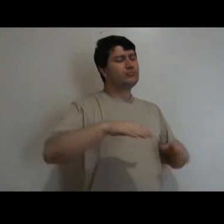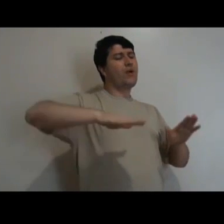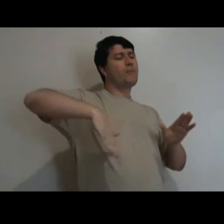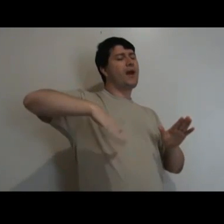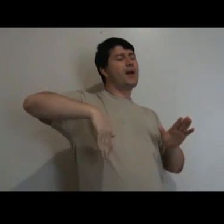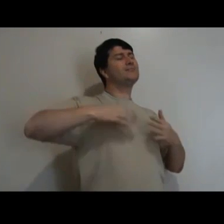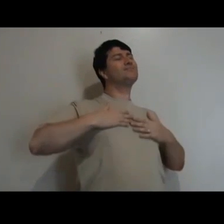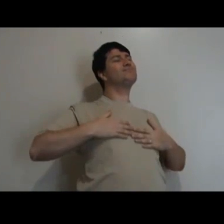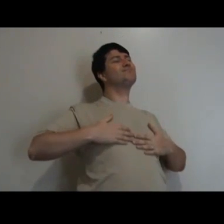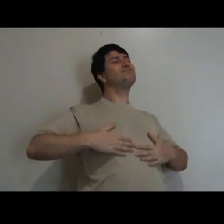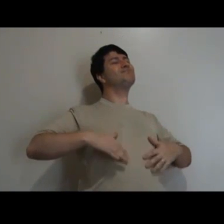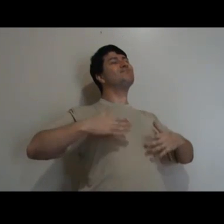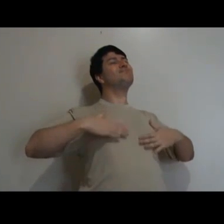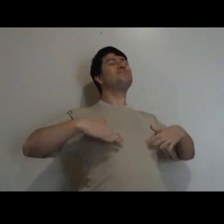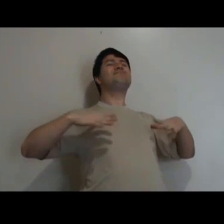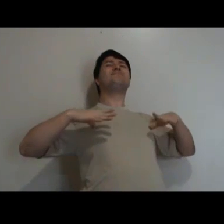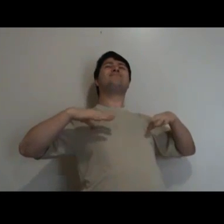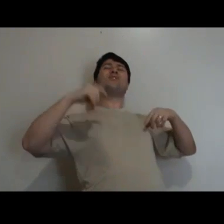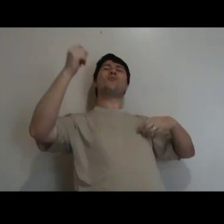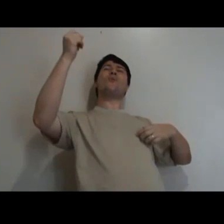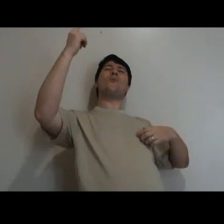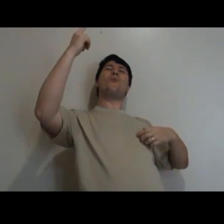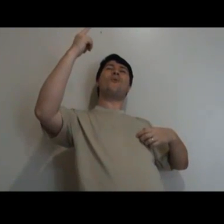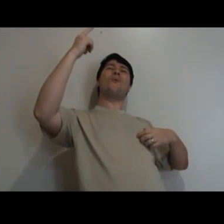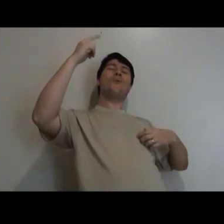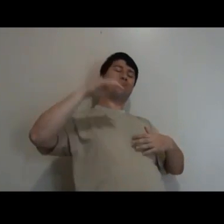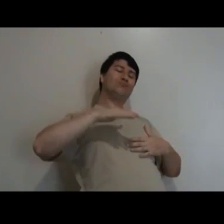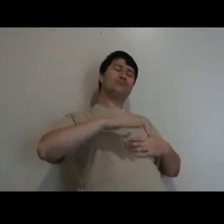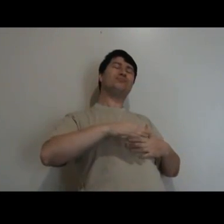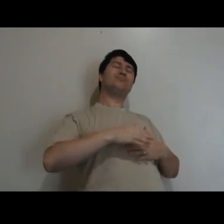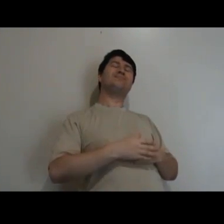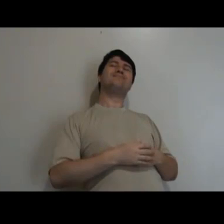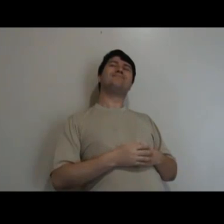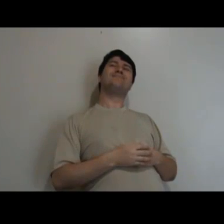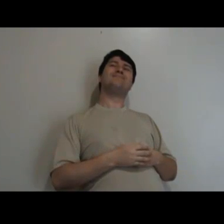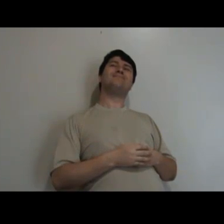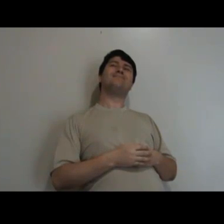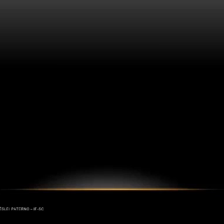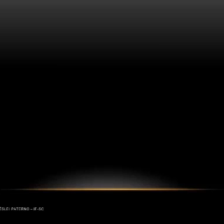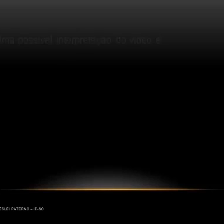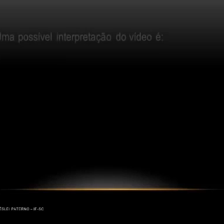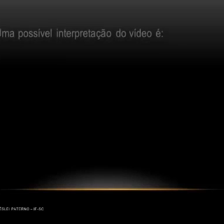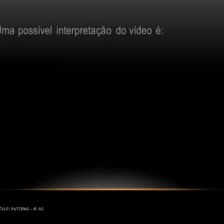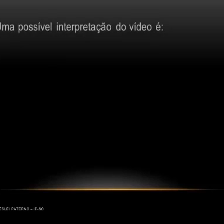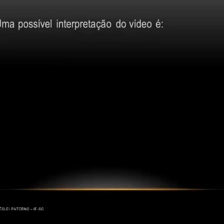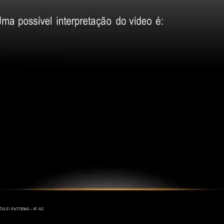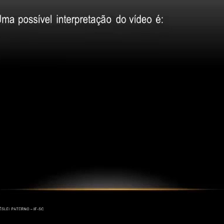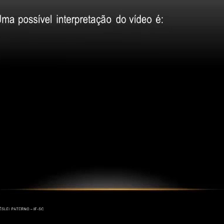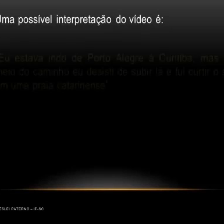fui para um outro ponto, que é a praia. Ah, curtindo o sol.